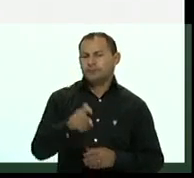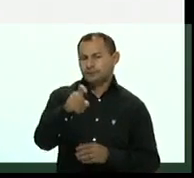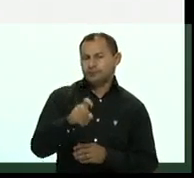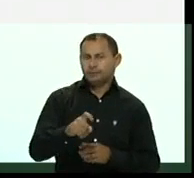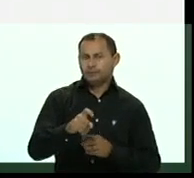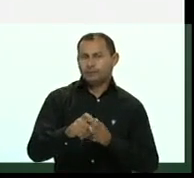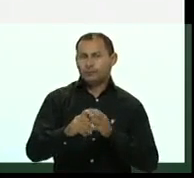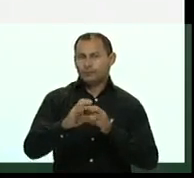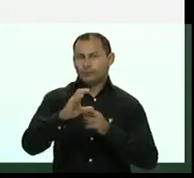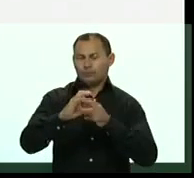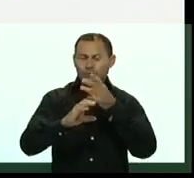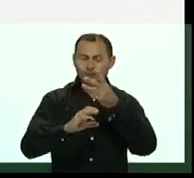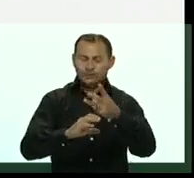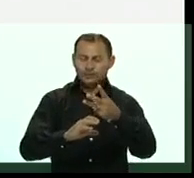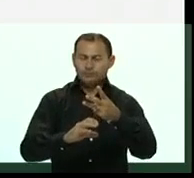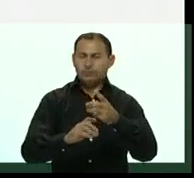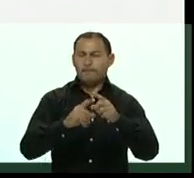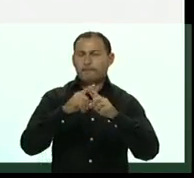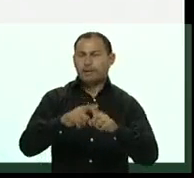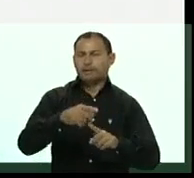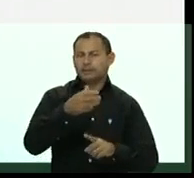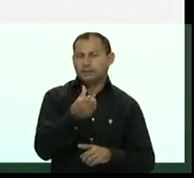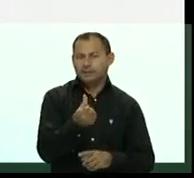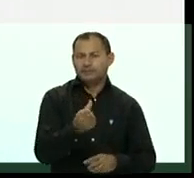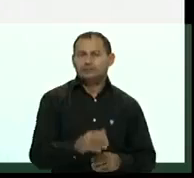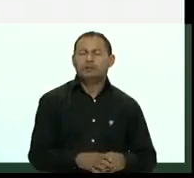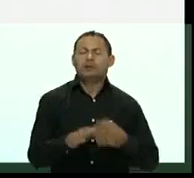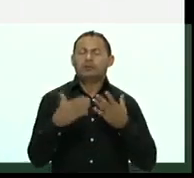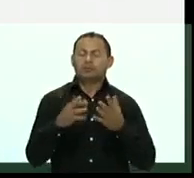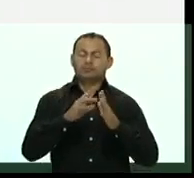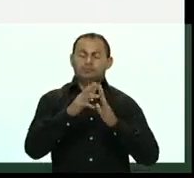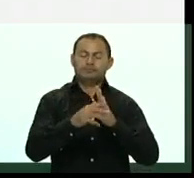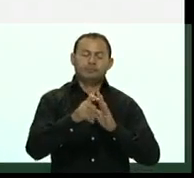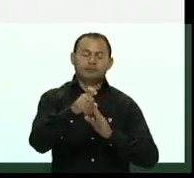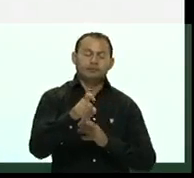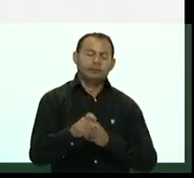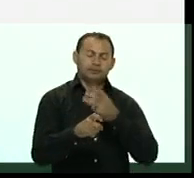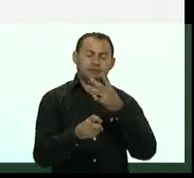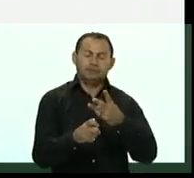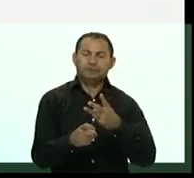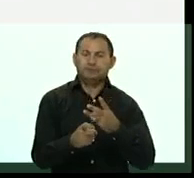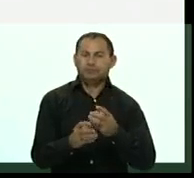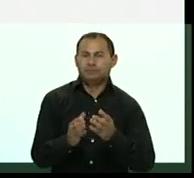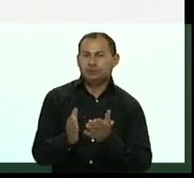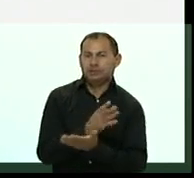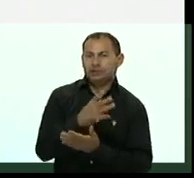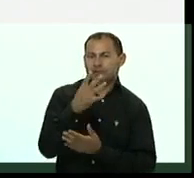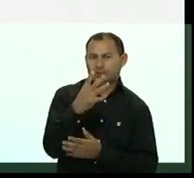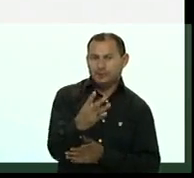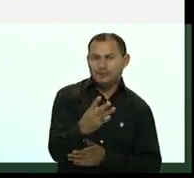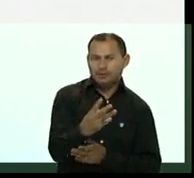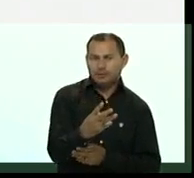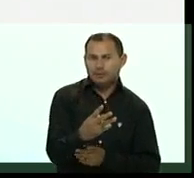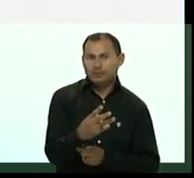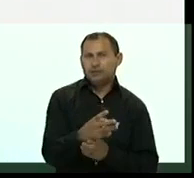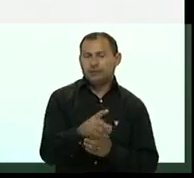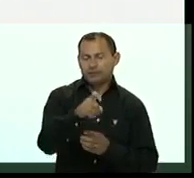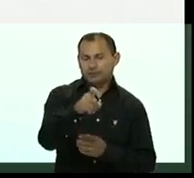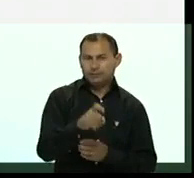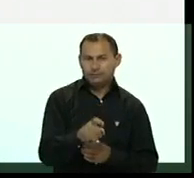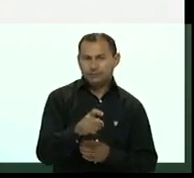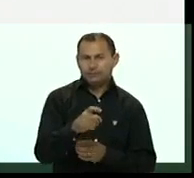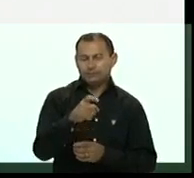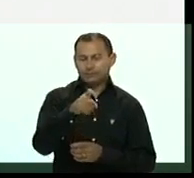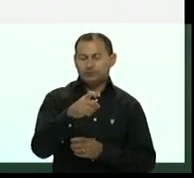ao cubo mais 6. Quanto que é a derivada de x ao cubo? Tombando o meu 3, x